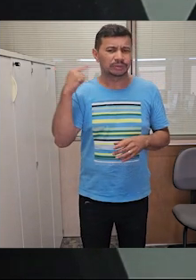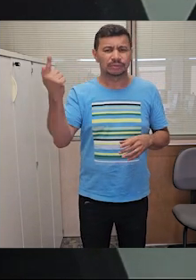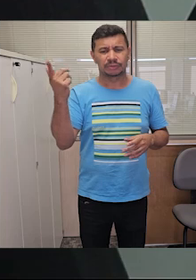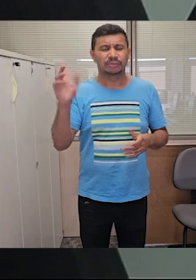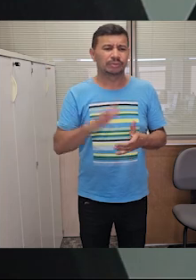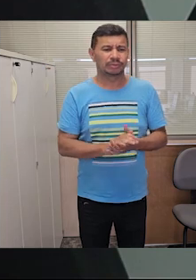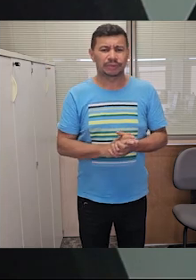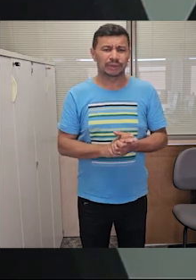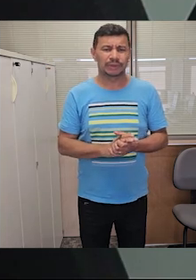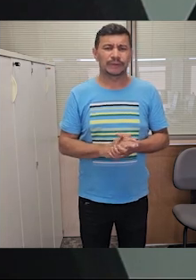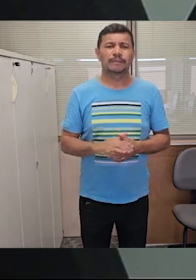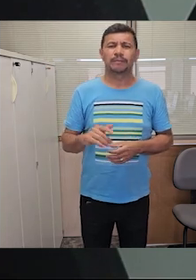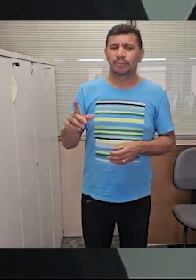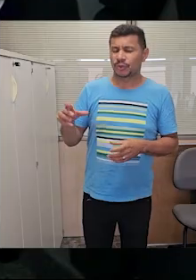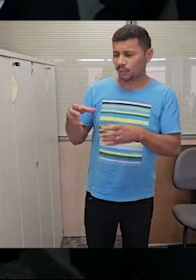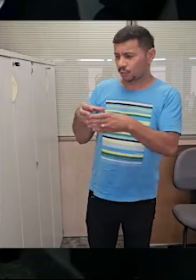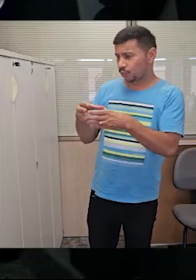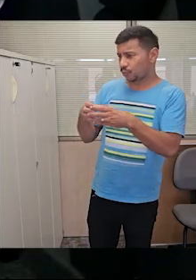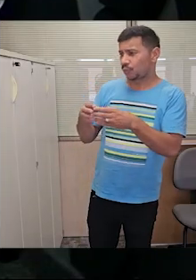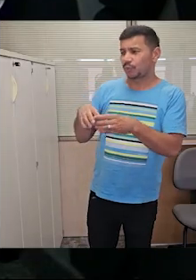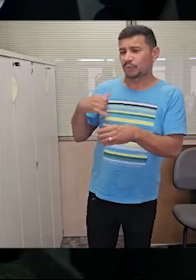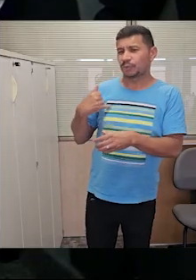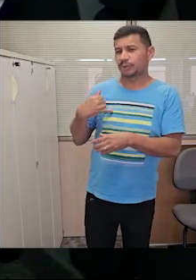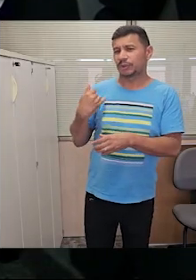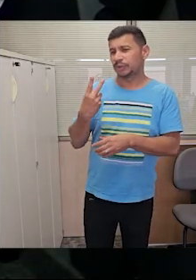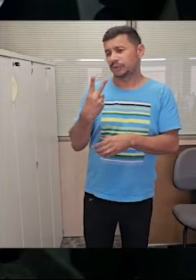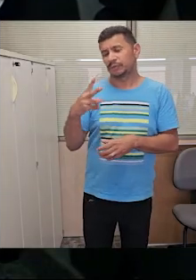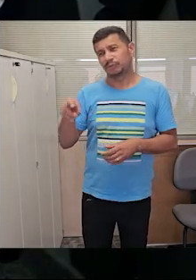Zequinha Barreto... E essa turma tinha 20 anos.